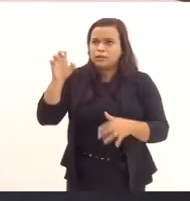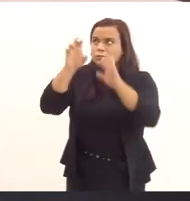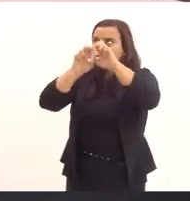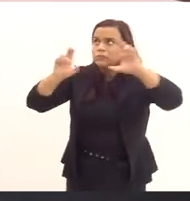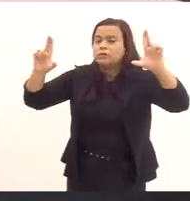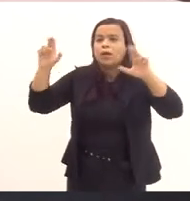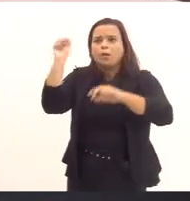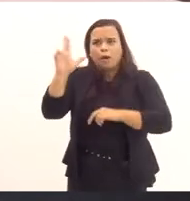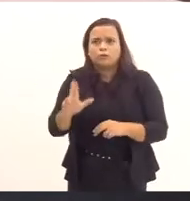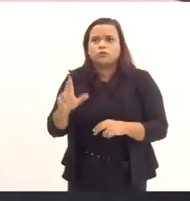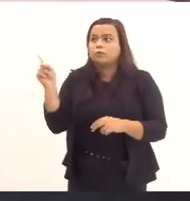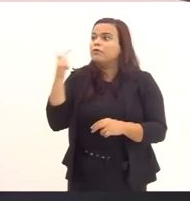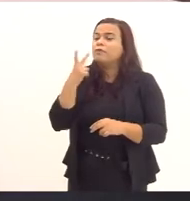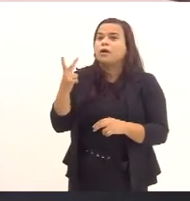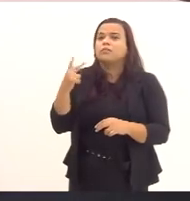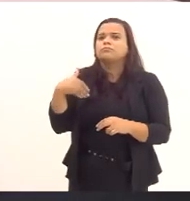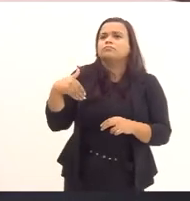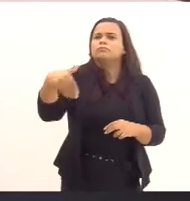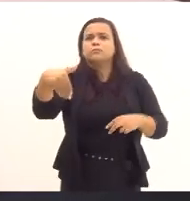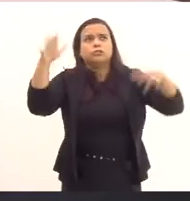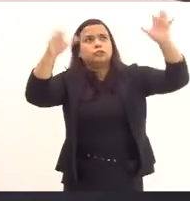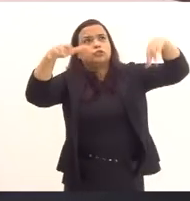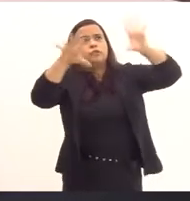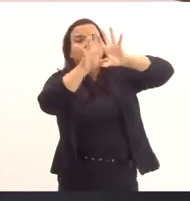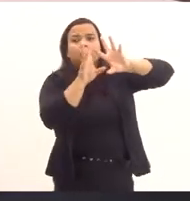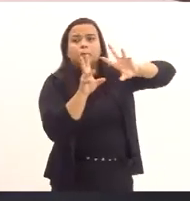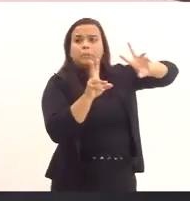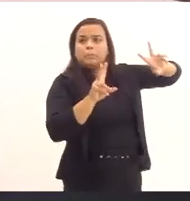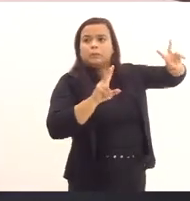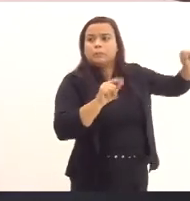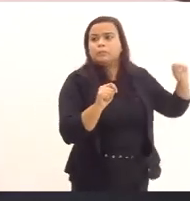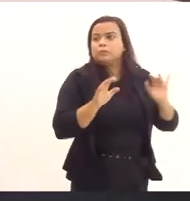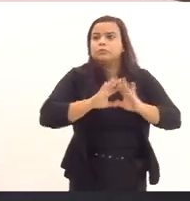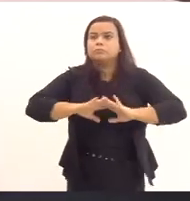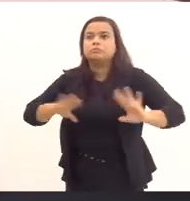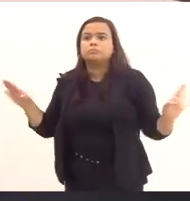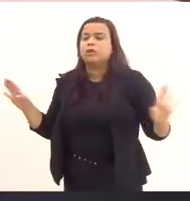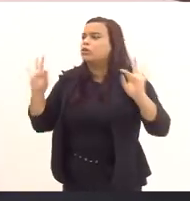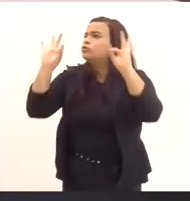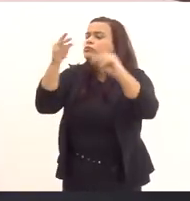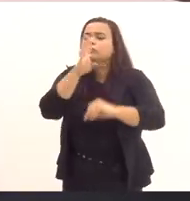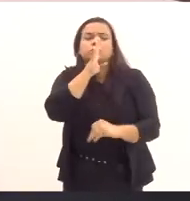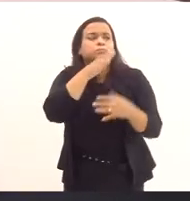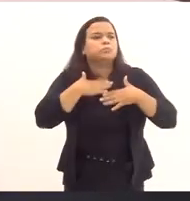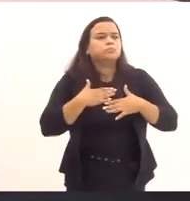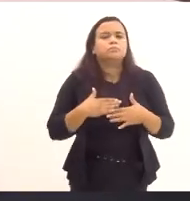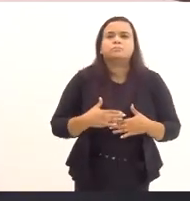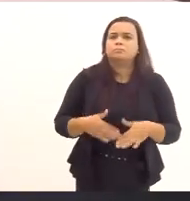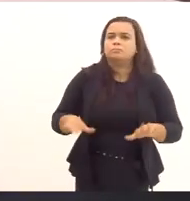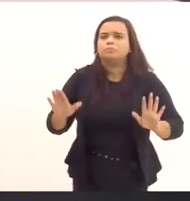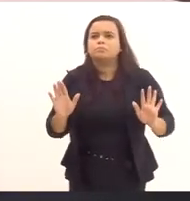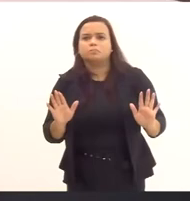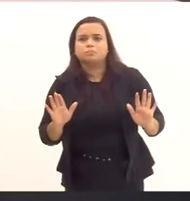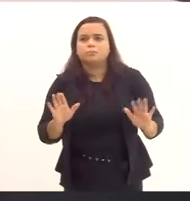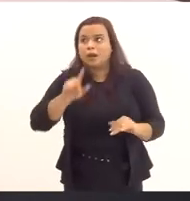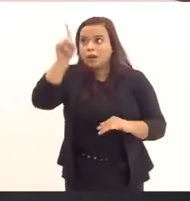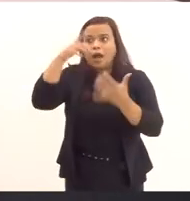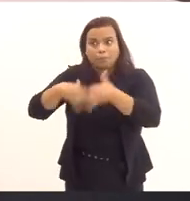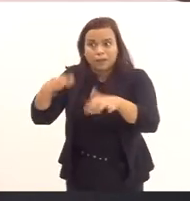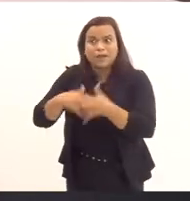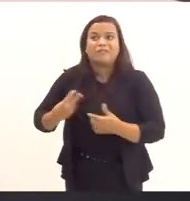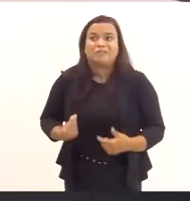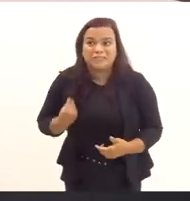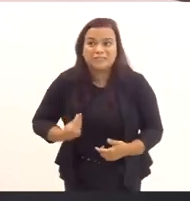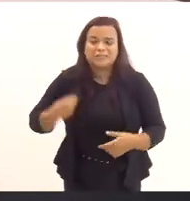isso tudo vai ser entre "acomodado para para opinião pública vocês lá não estão